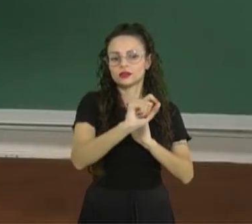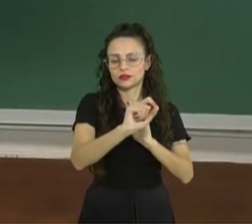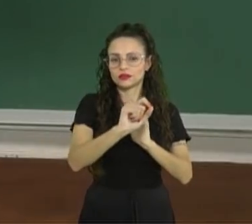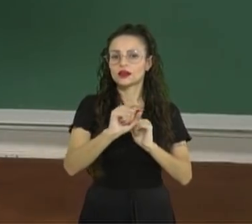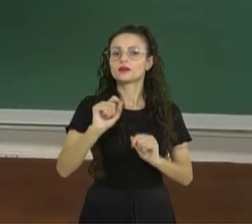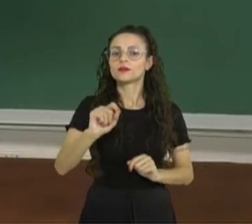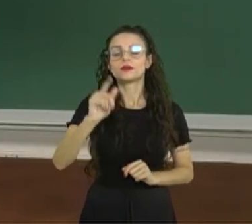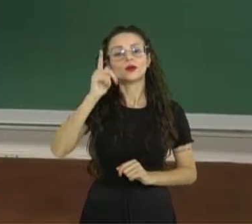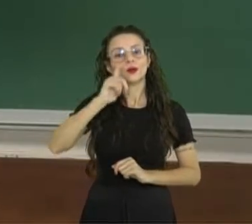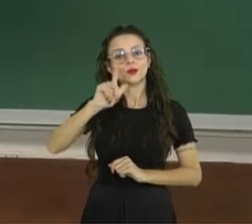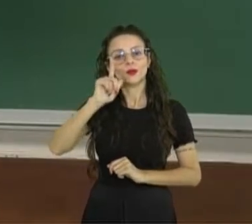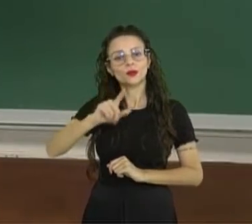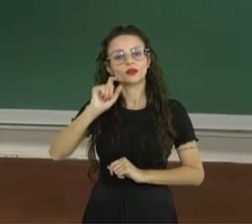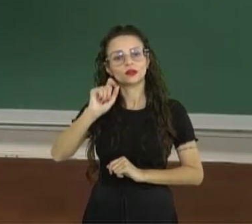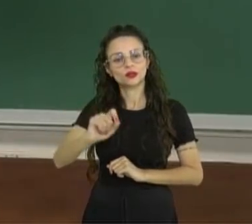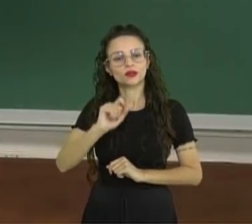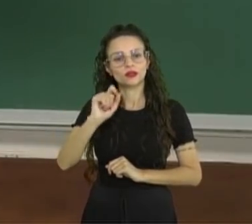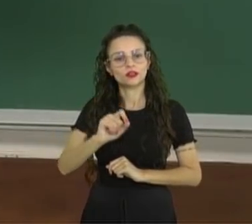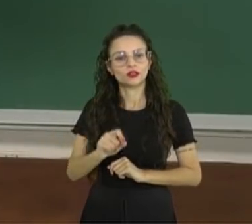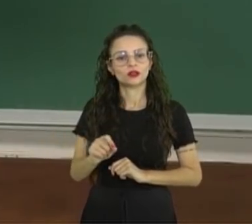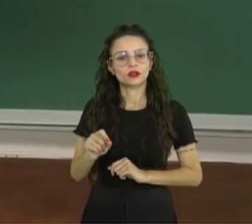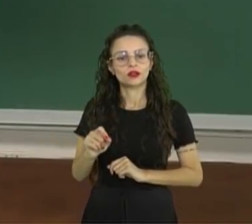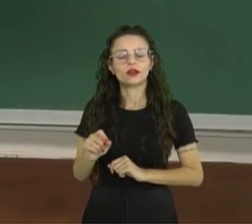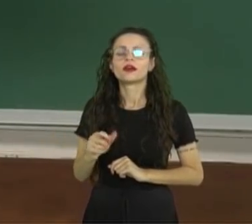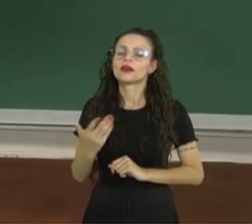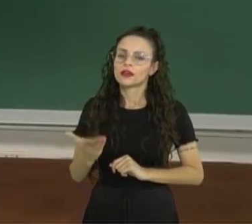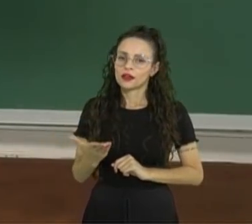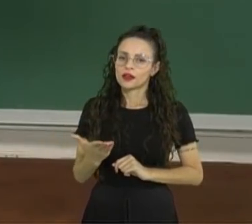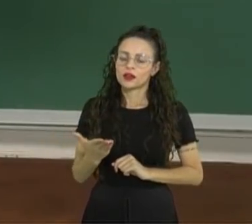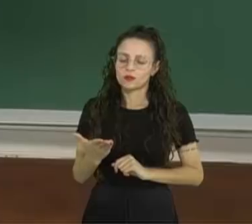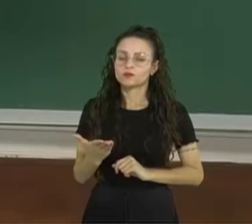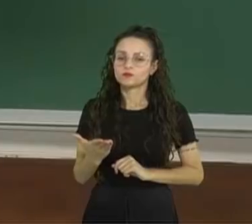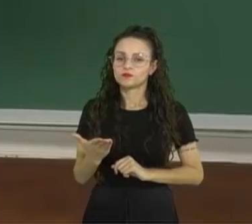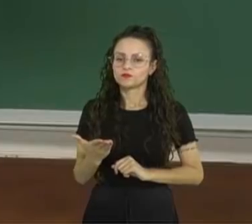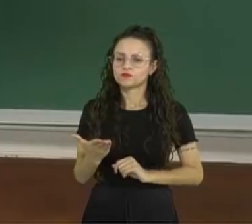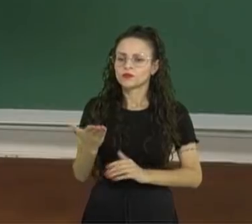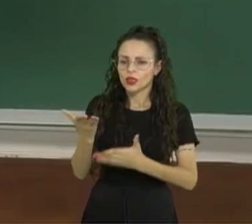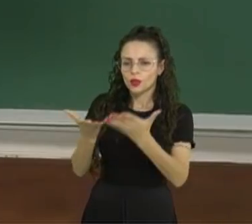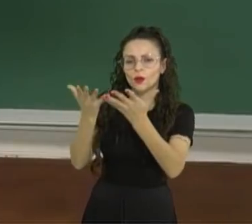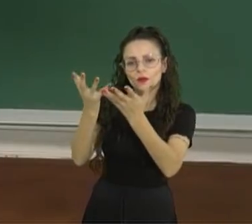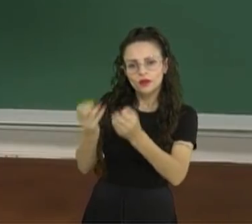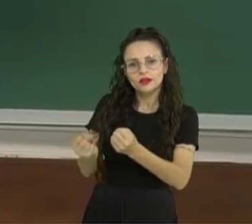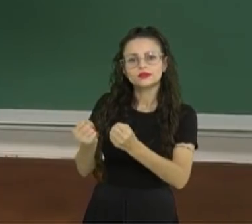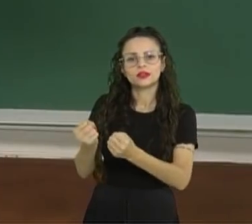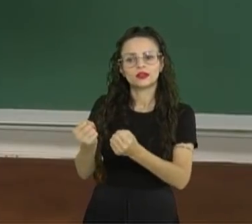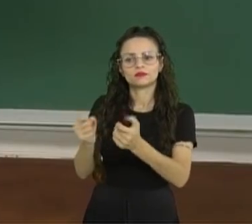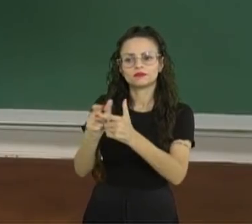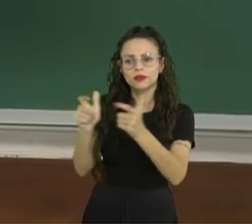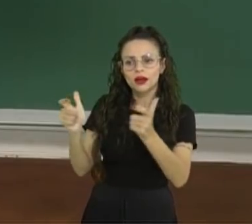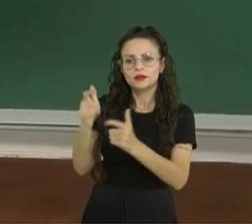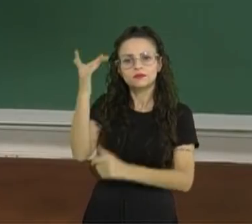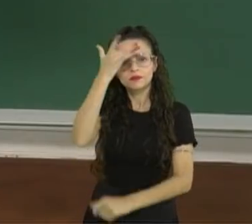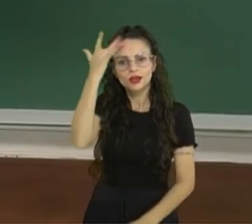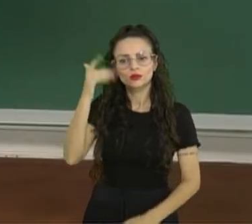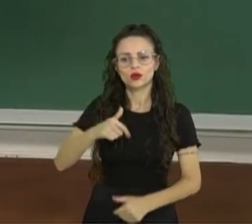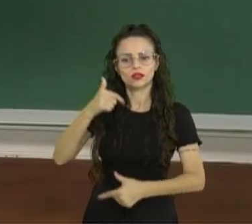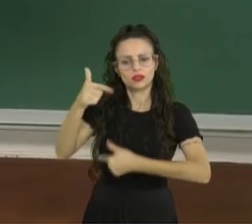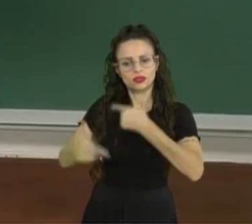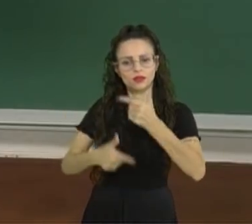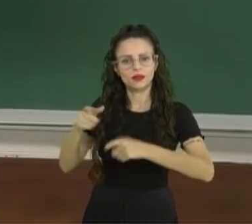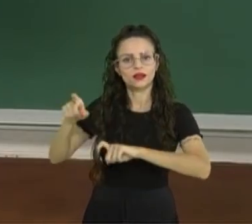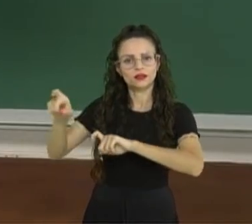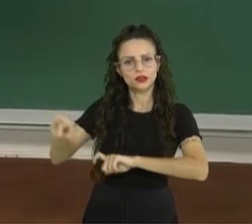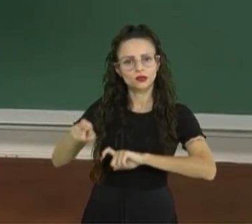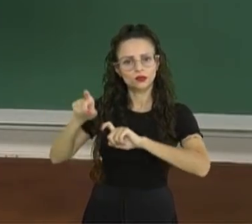que conseguissem, inclusive, né, convencer um grande número de pessoas a trabalhar na agricultura